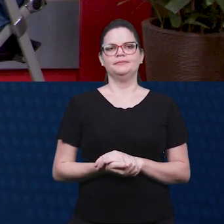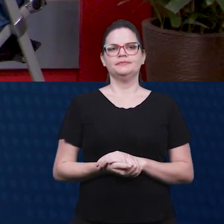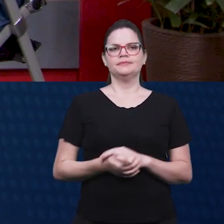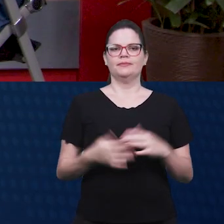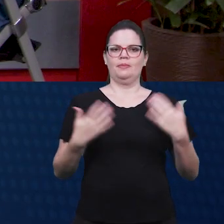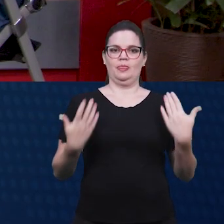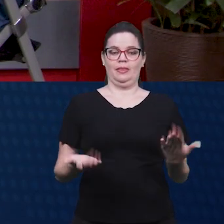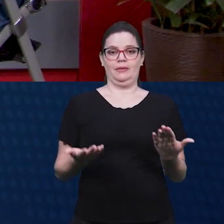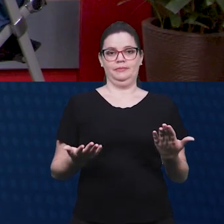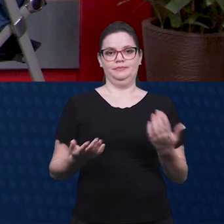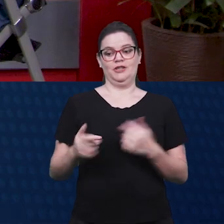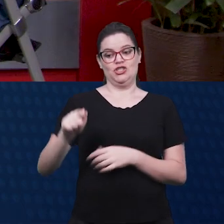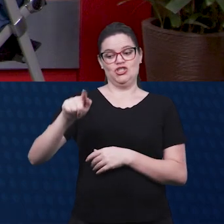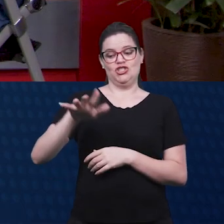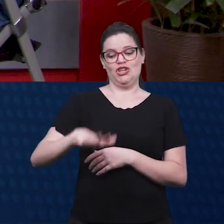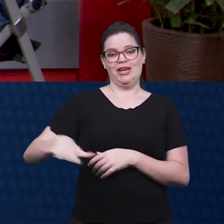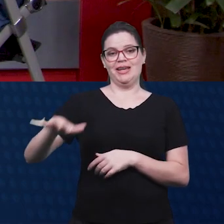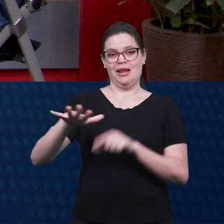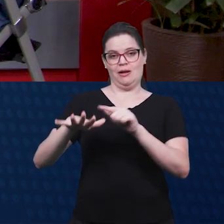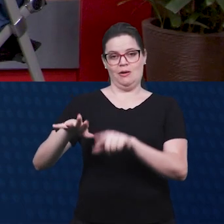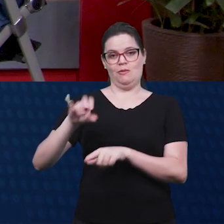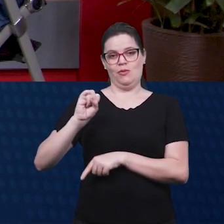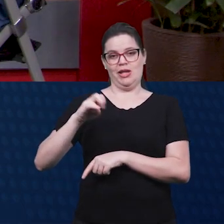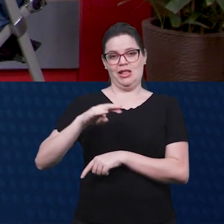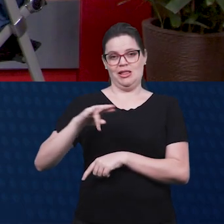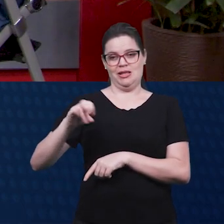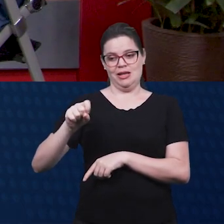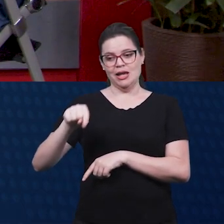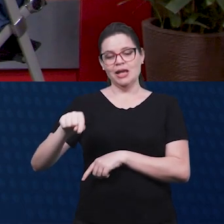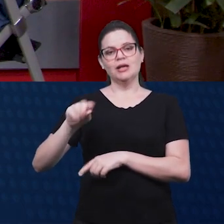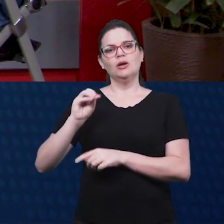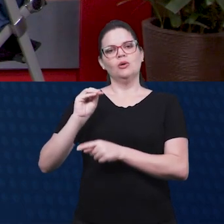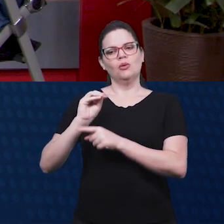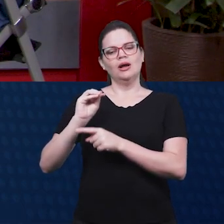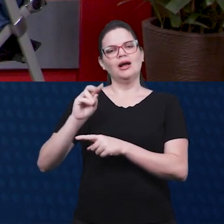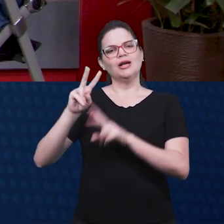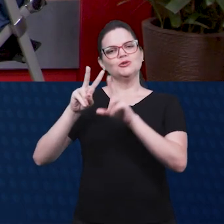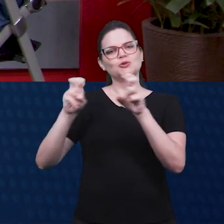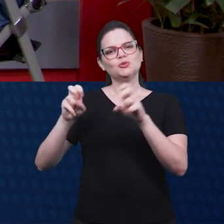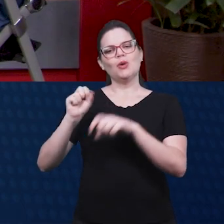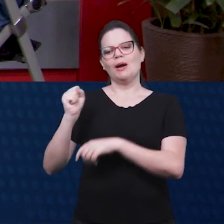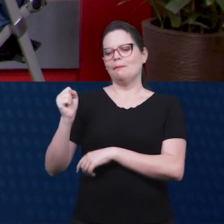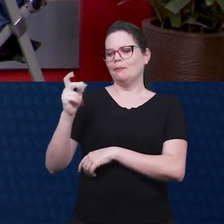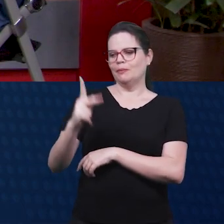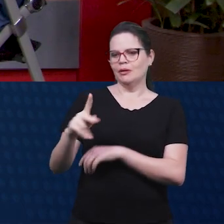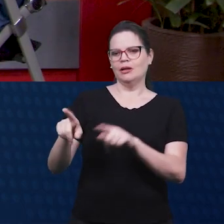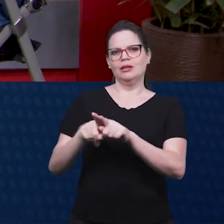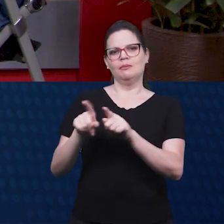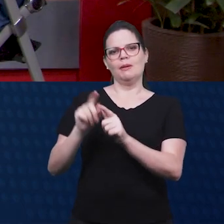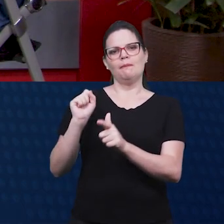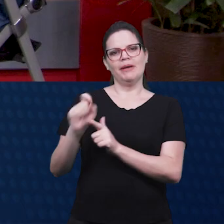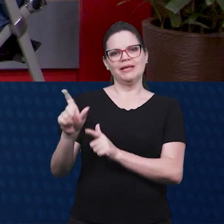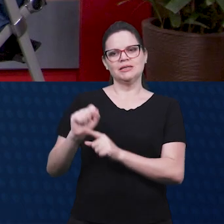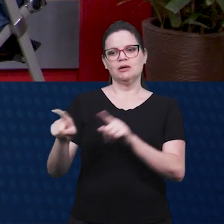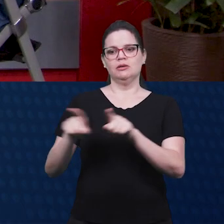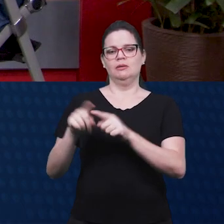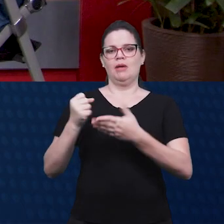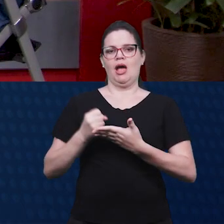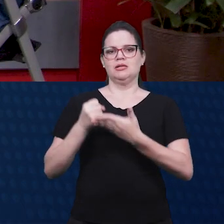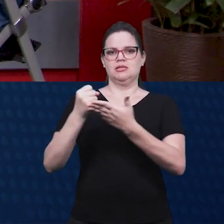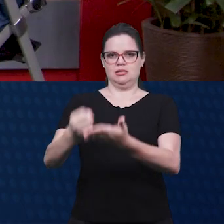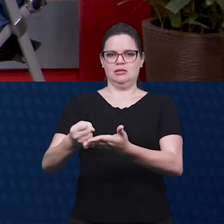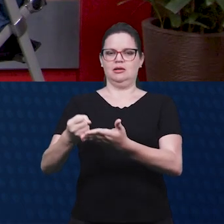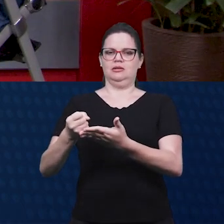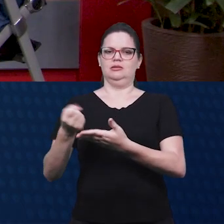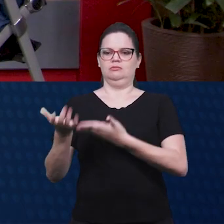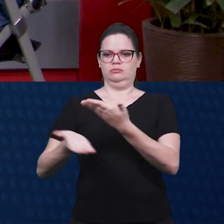Basicamente, o regime geral, ele além de cuidar das aposentadorias e pensões, ele também é assistencialista.